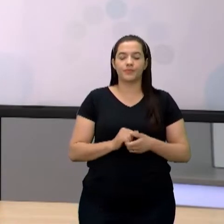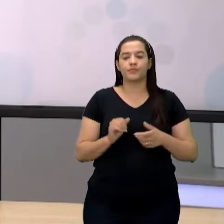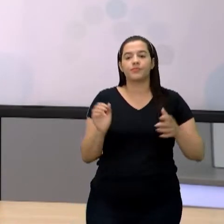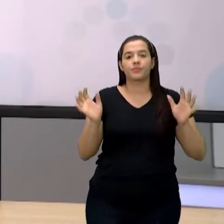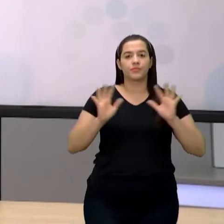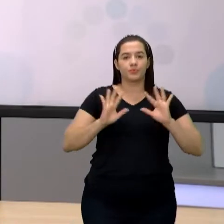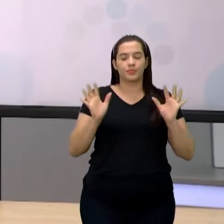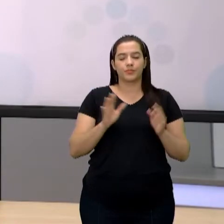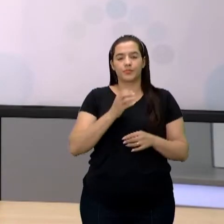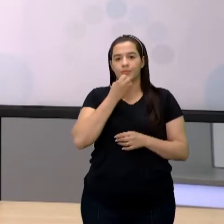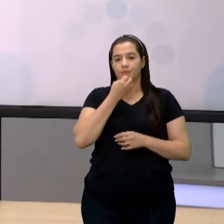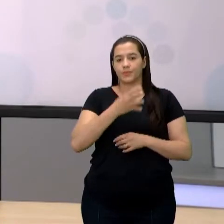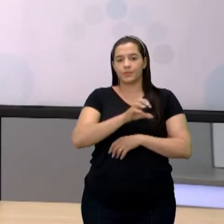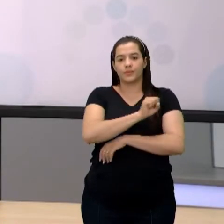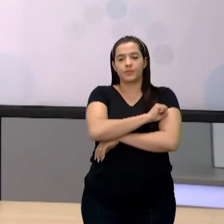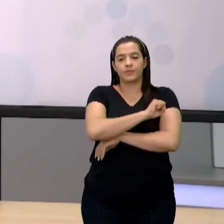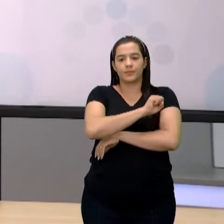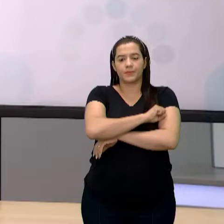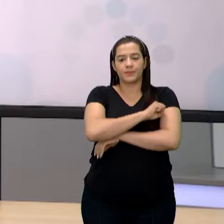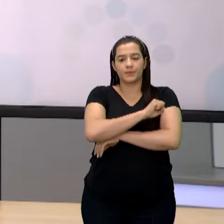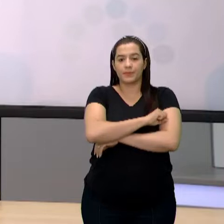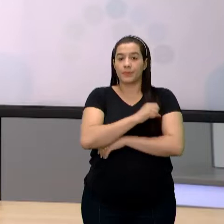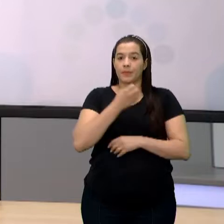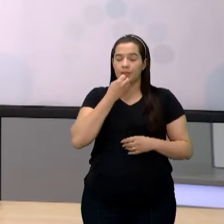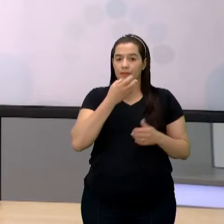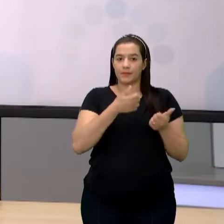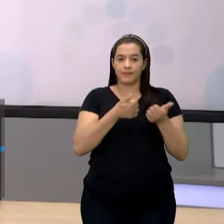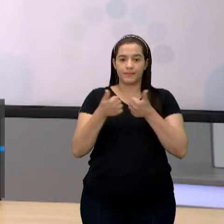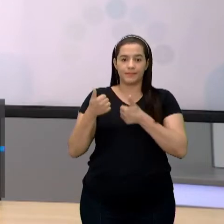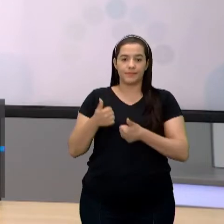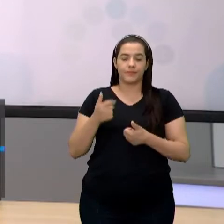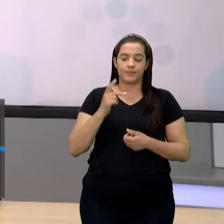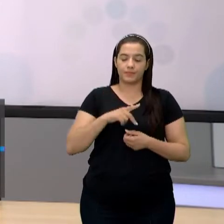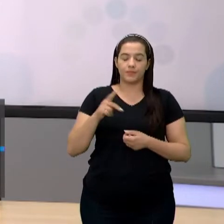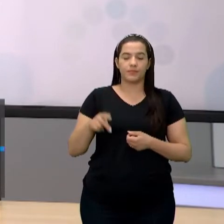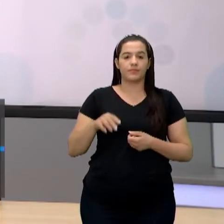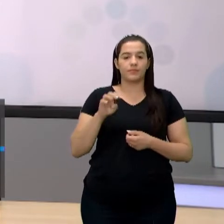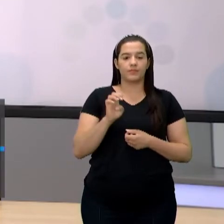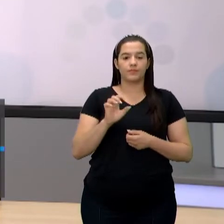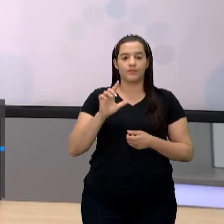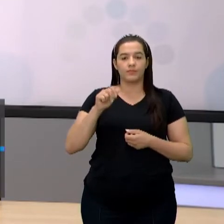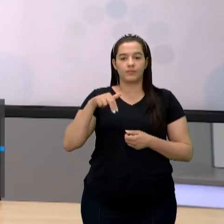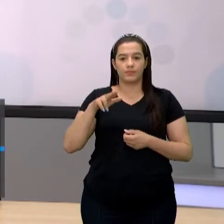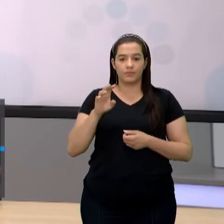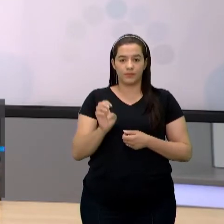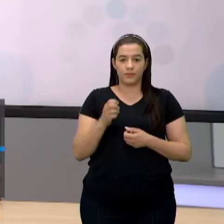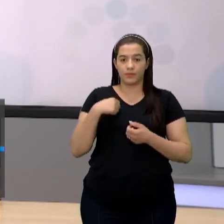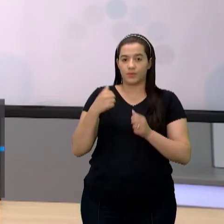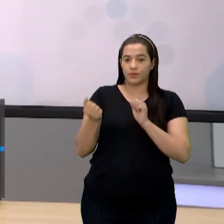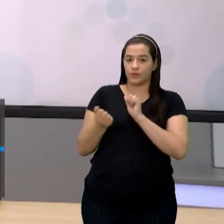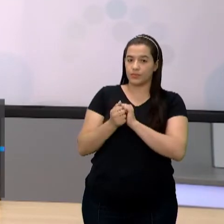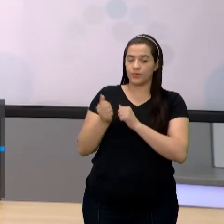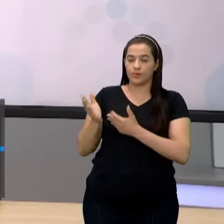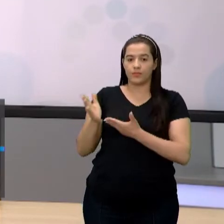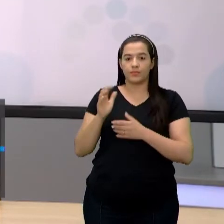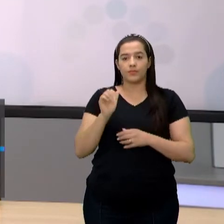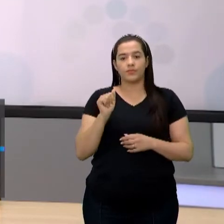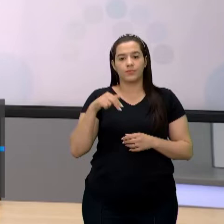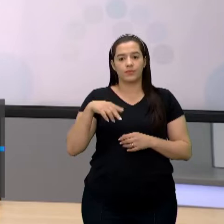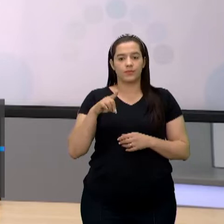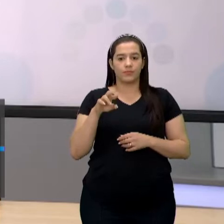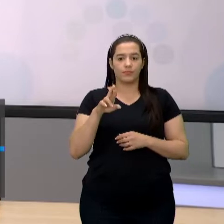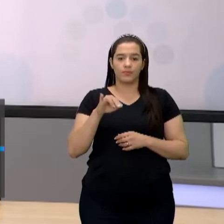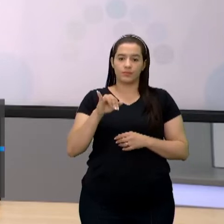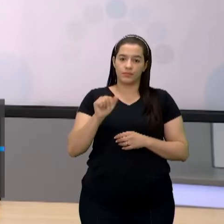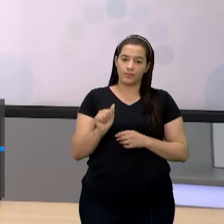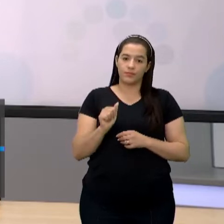Olá, alunos do 9º ano, tudo bem? Sou a professora Elaine e hoje, juntamente com a professora Andreia, nós vamos fazer aí a